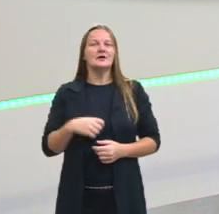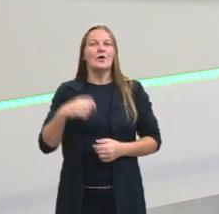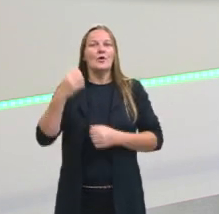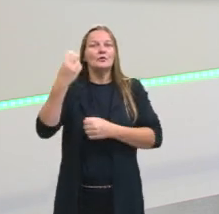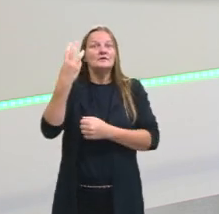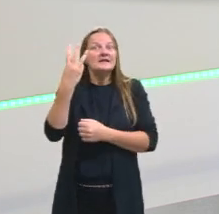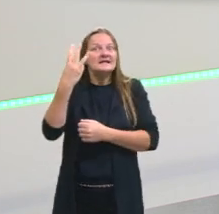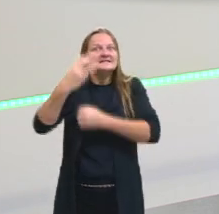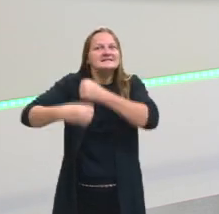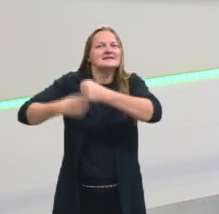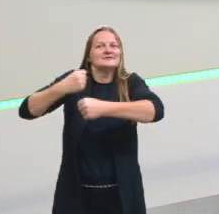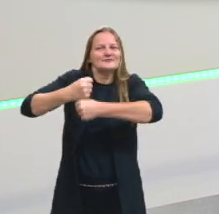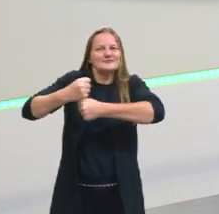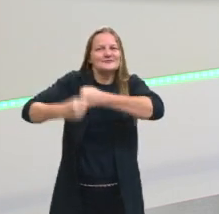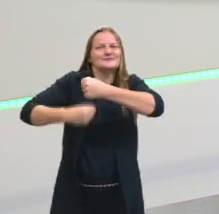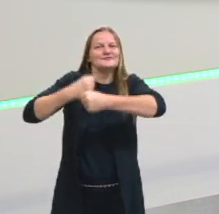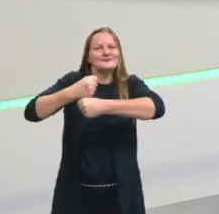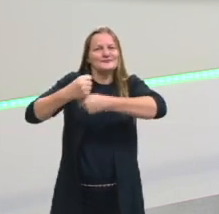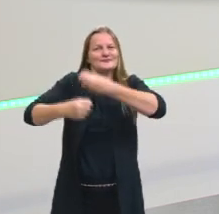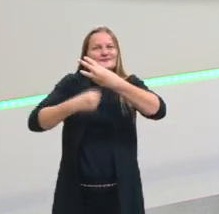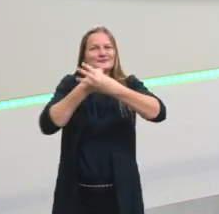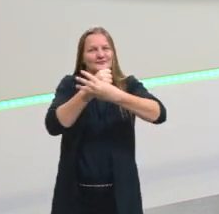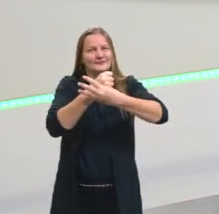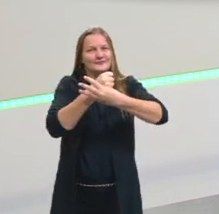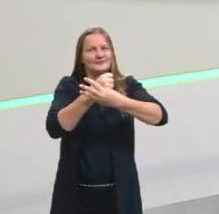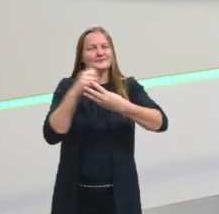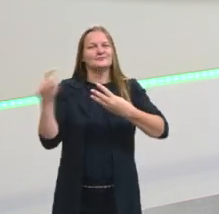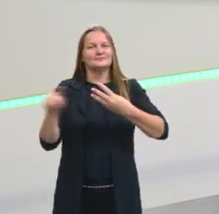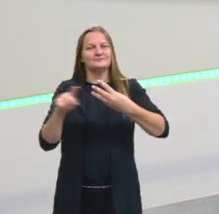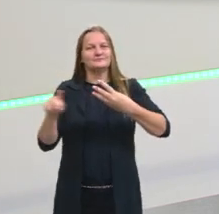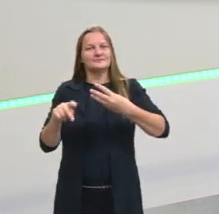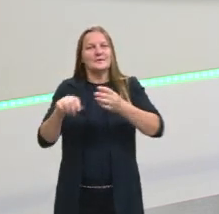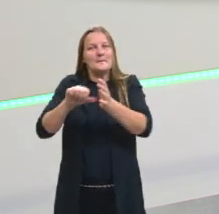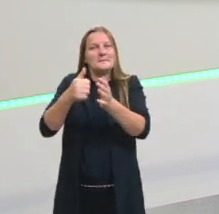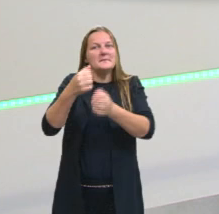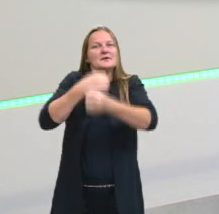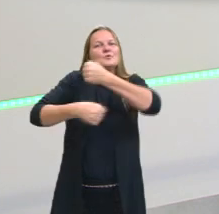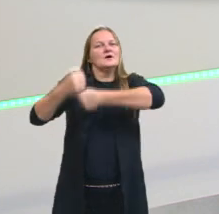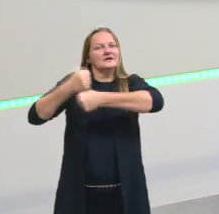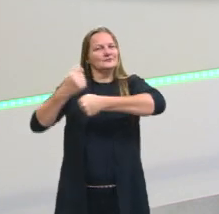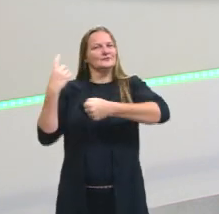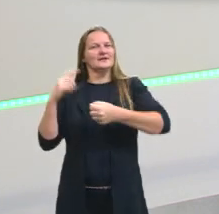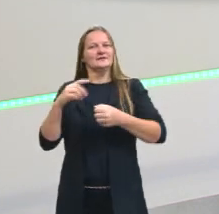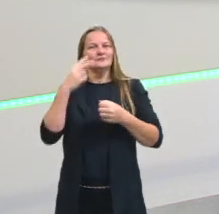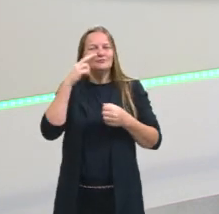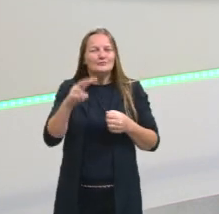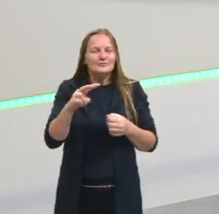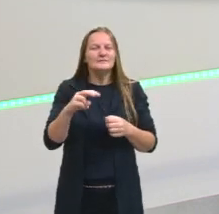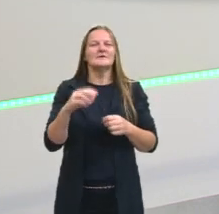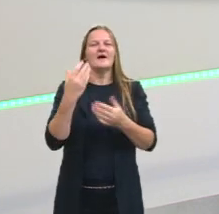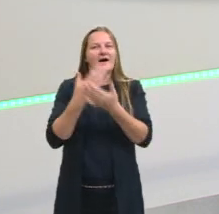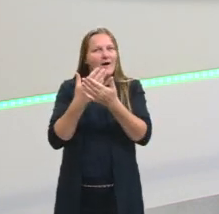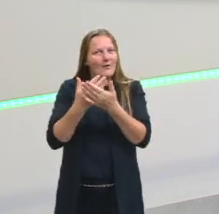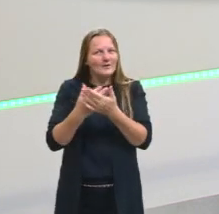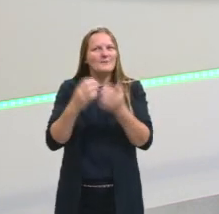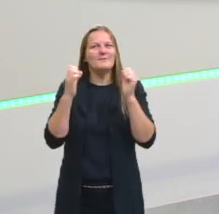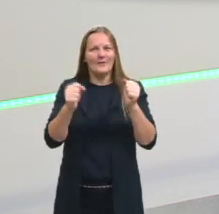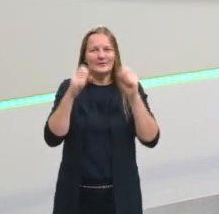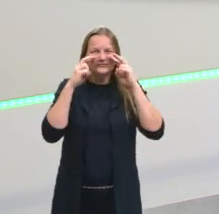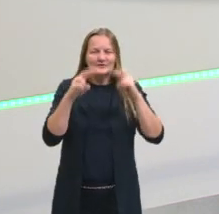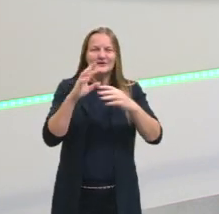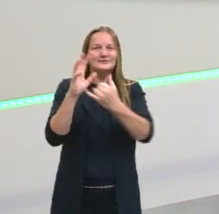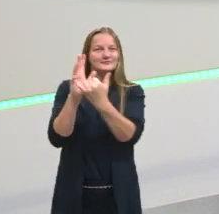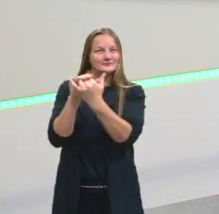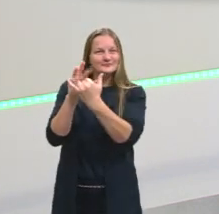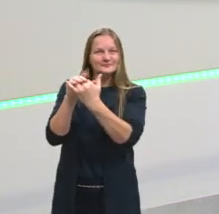terceiro ano do prêmio e a professora Andressa domanski ela foi professora no primeiro ano quero recomendar para vocês Te vejo as aulas dela no